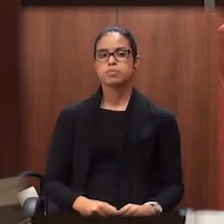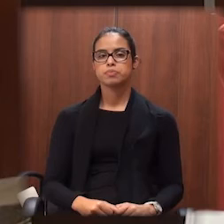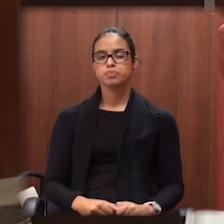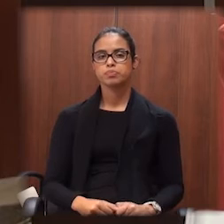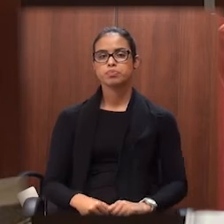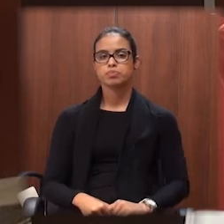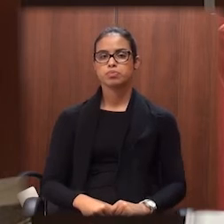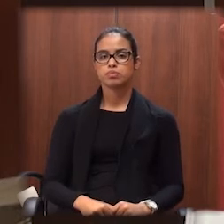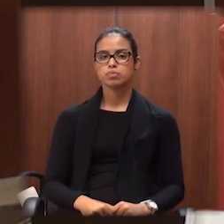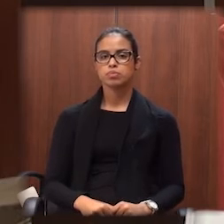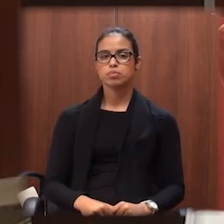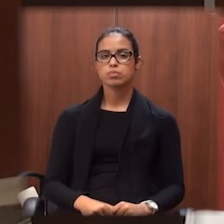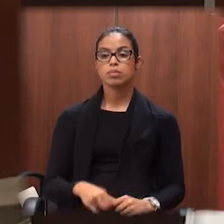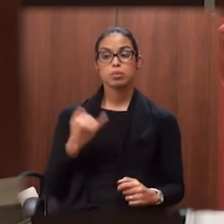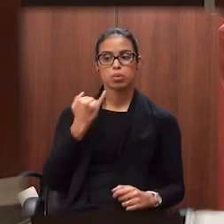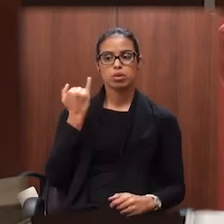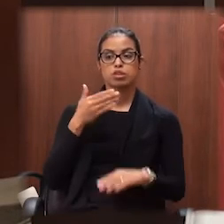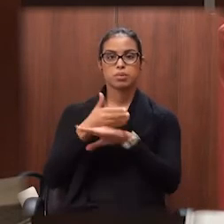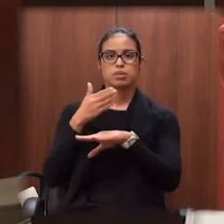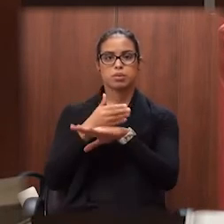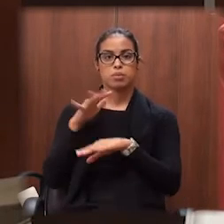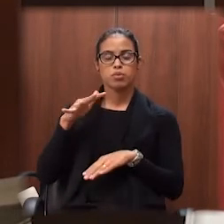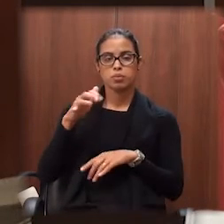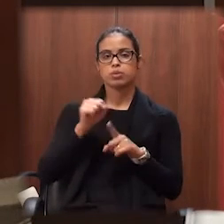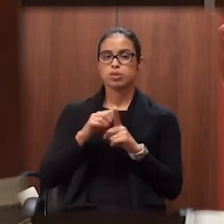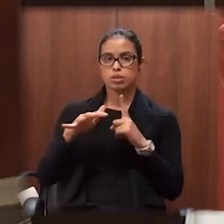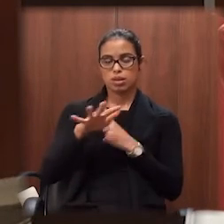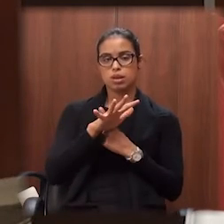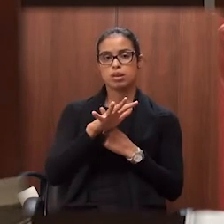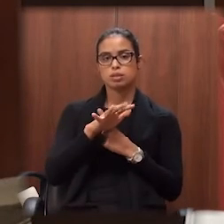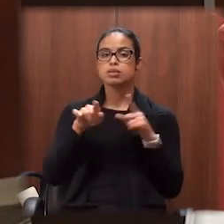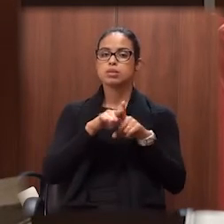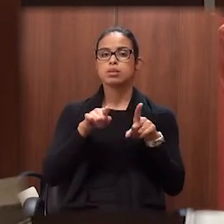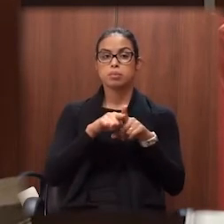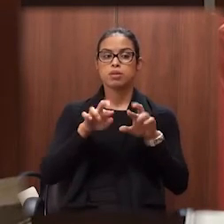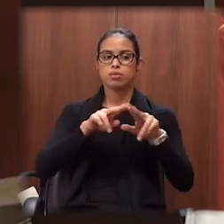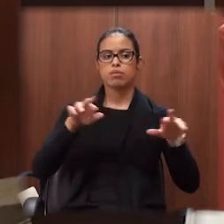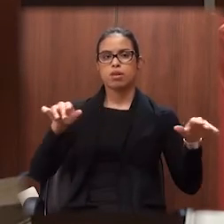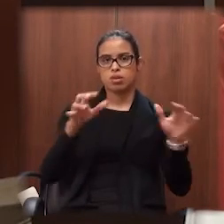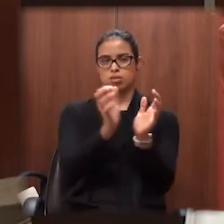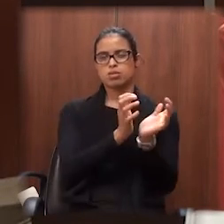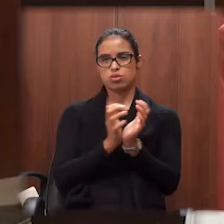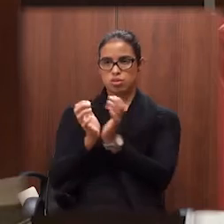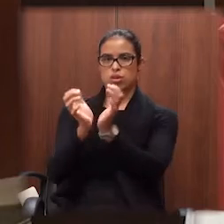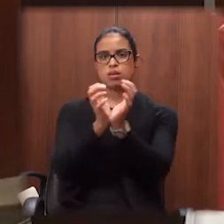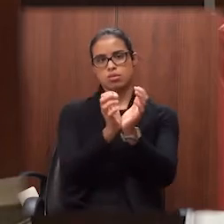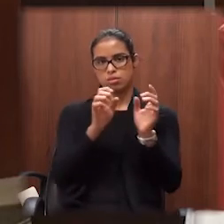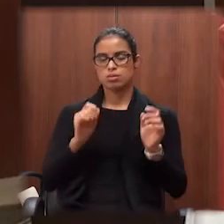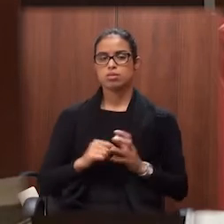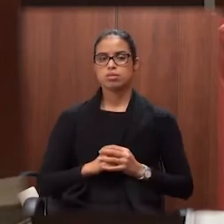informais, como movimentos sociais, e formais também, como essas várias entidades aqui. Mas